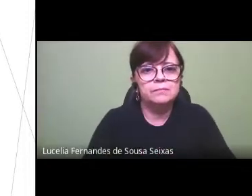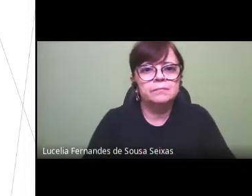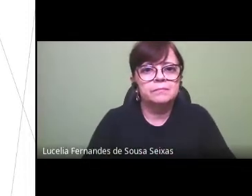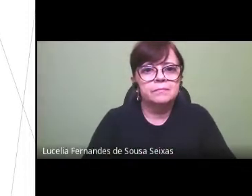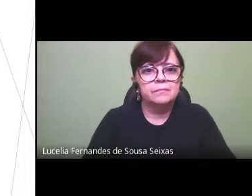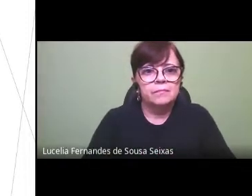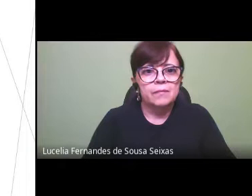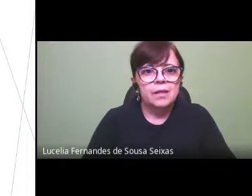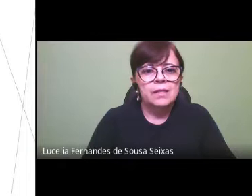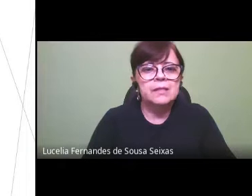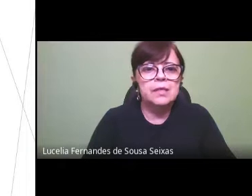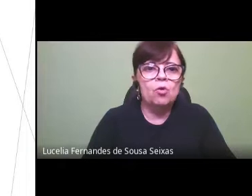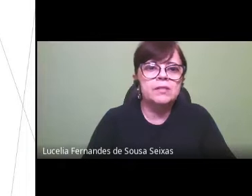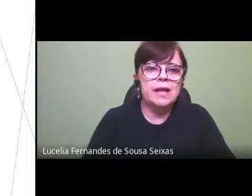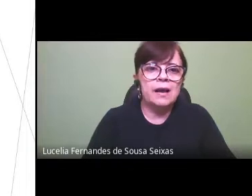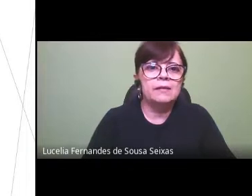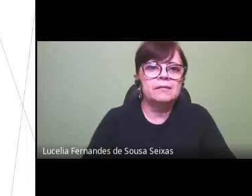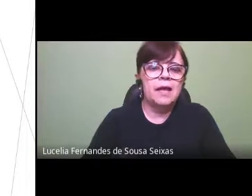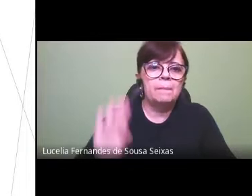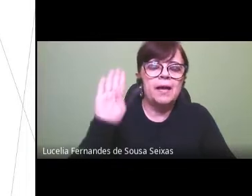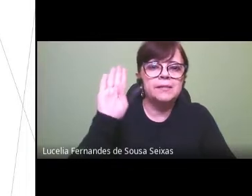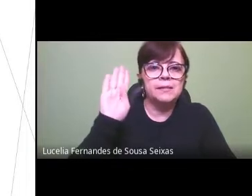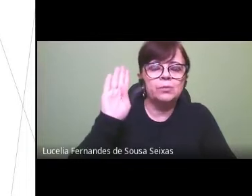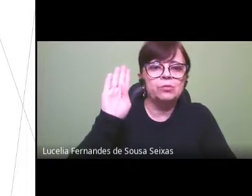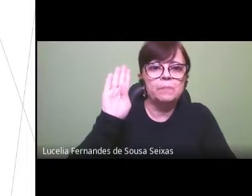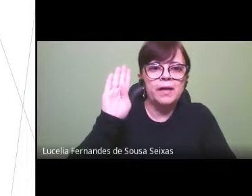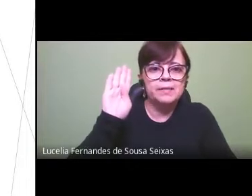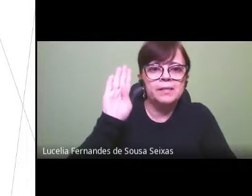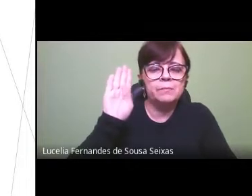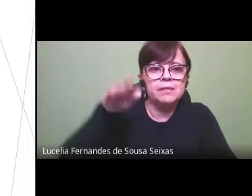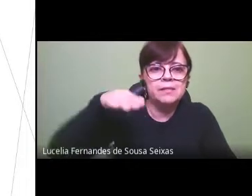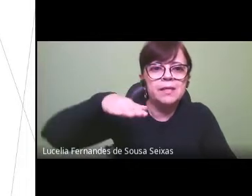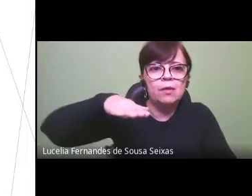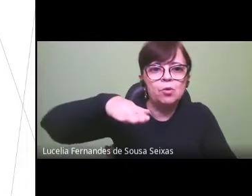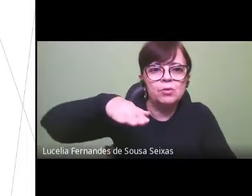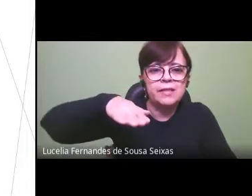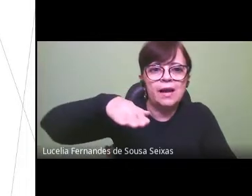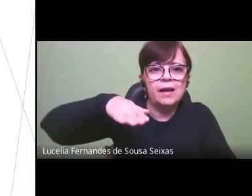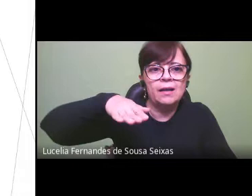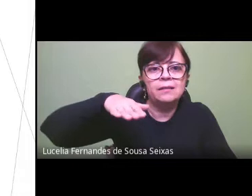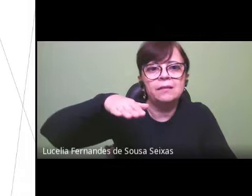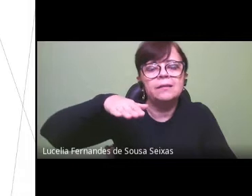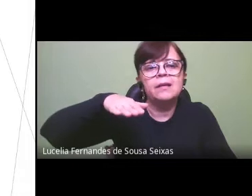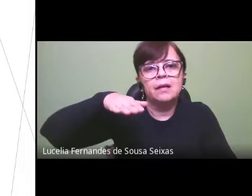encosta. Se encostar, é para cima, dedos para cima. Se não